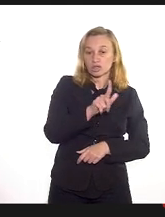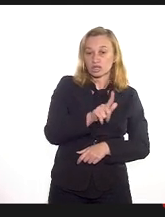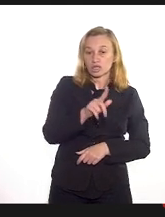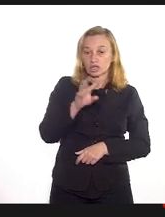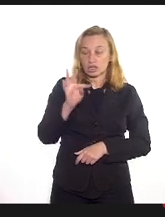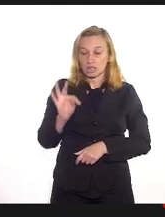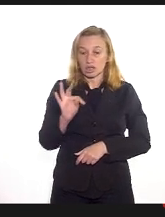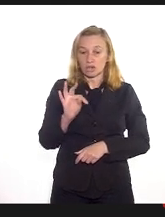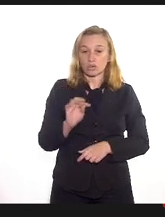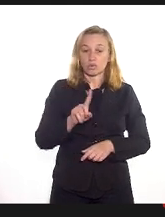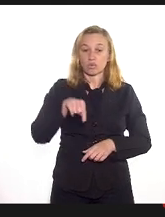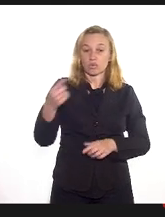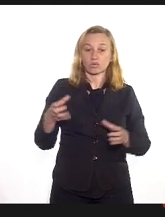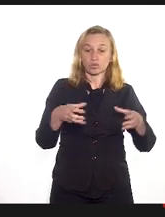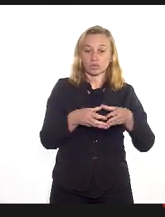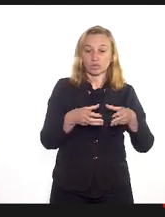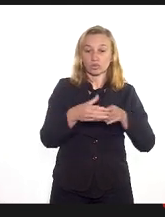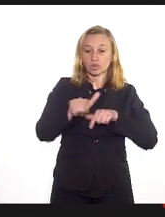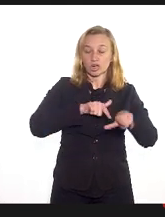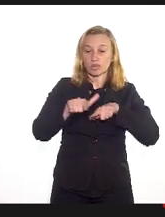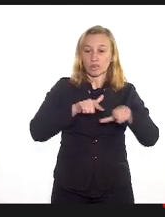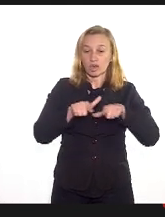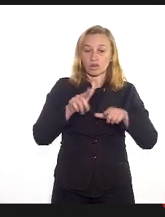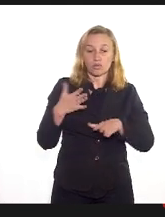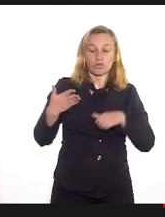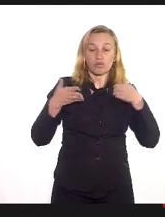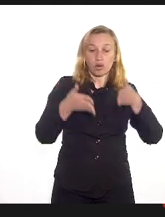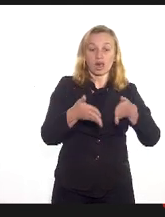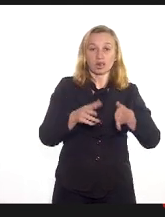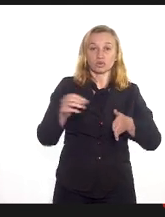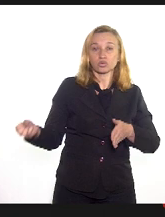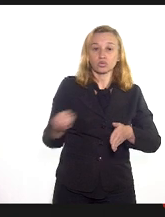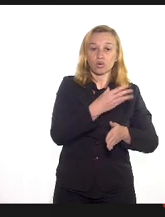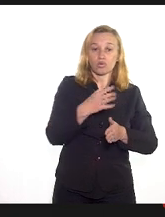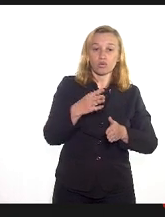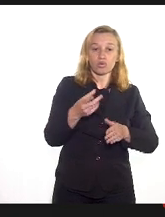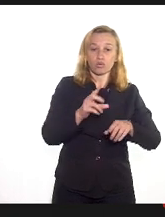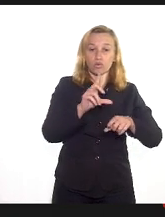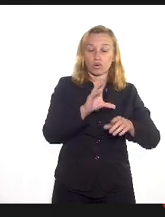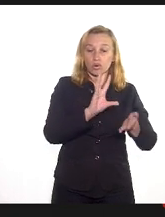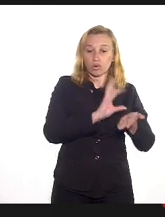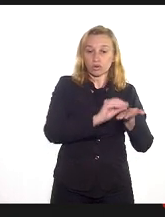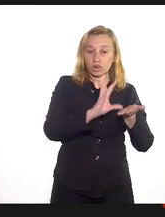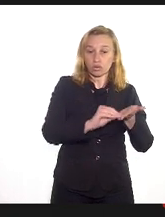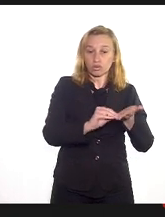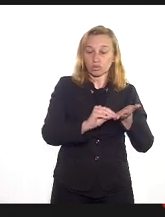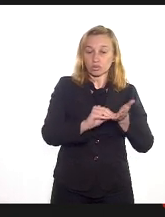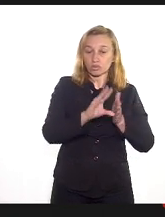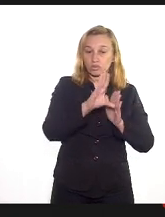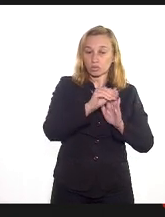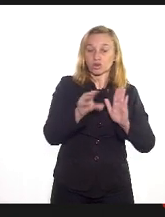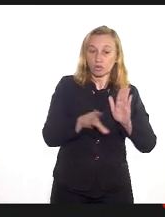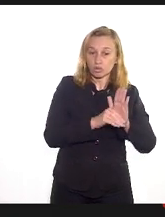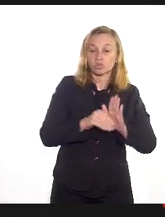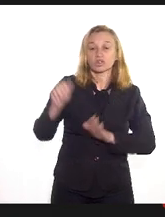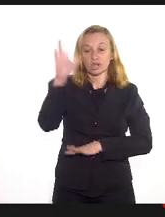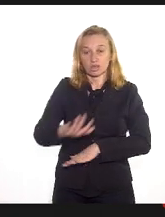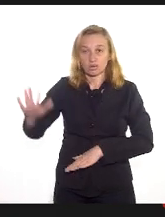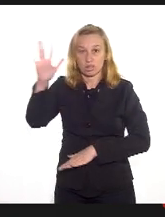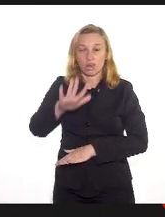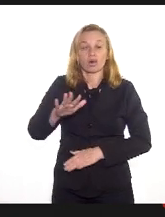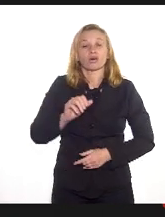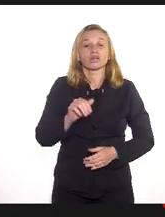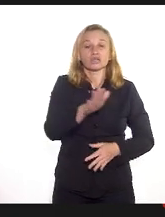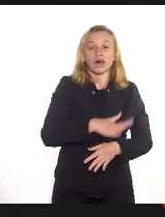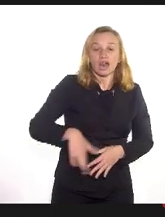que é focado no conteúdo nacional. nesses grandes projetos da